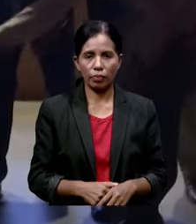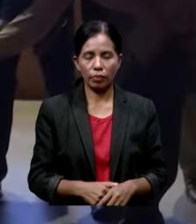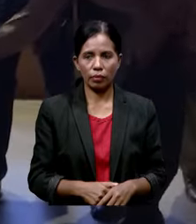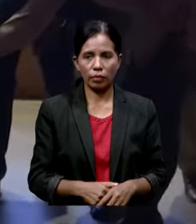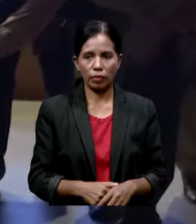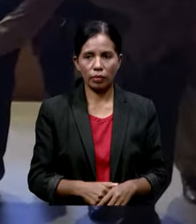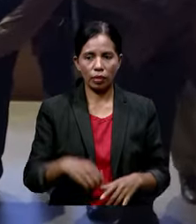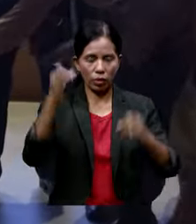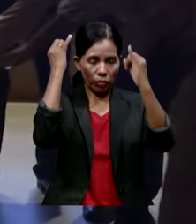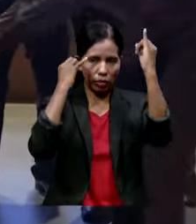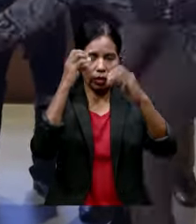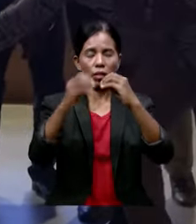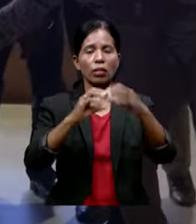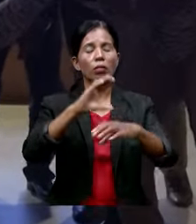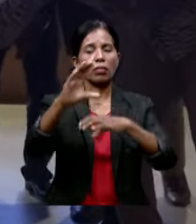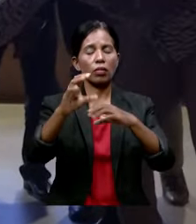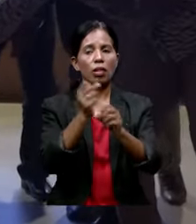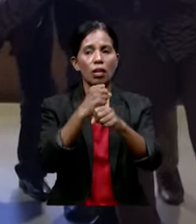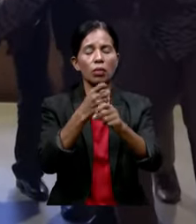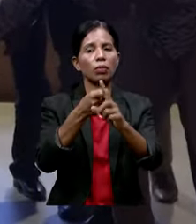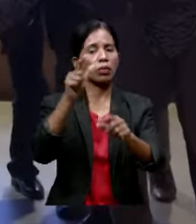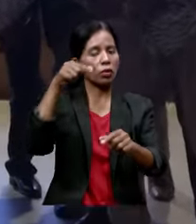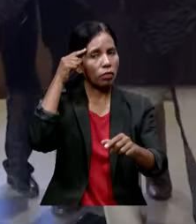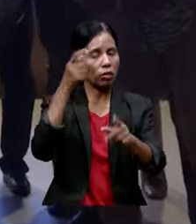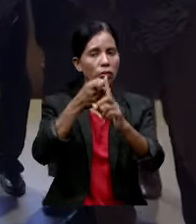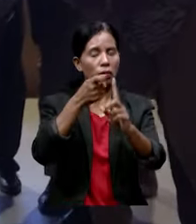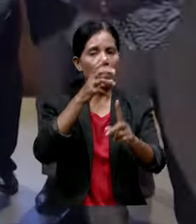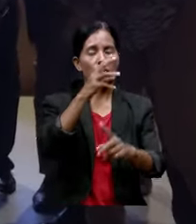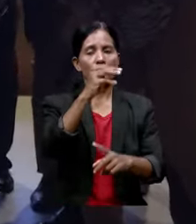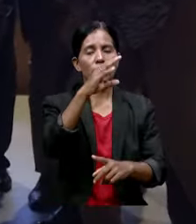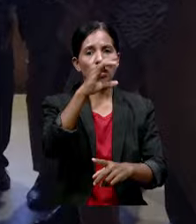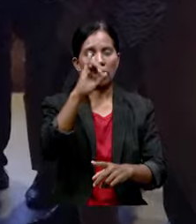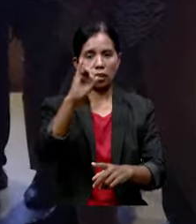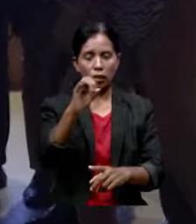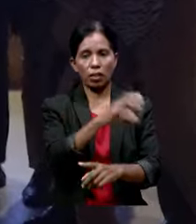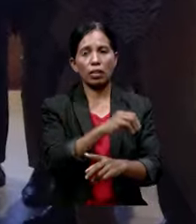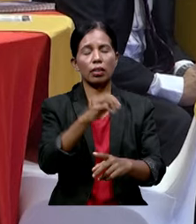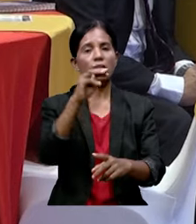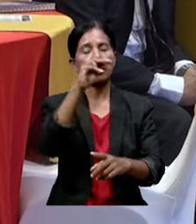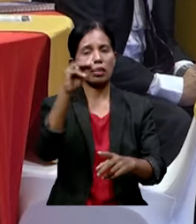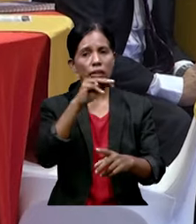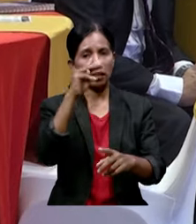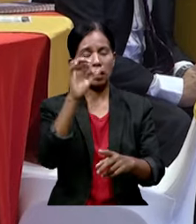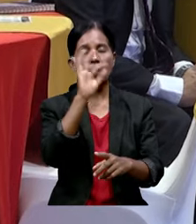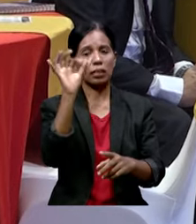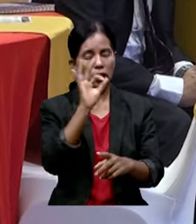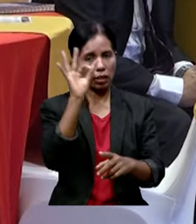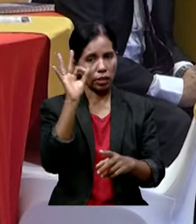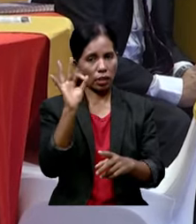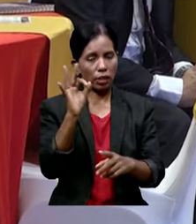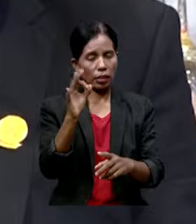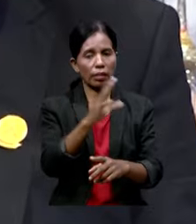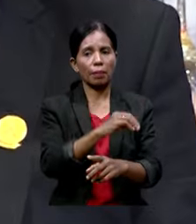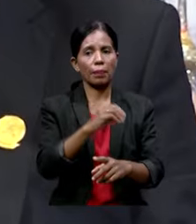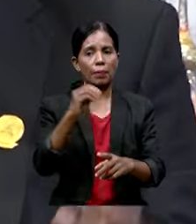Portal Informação Comércio, né, lança o seu governo, liu o Ministério Comércio e Indústria e a sexta, né, e a Salão Multiusos GMN Bebora. E o